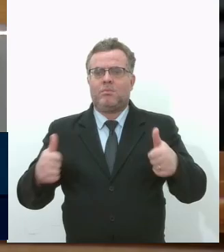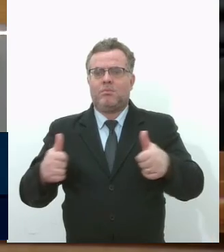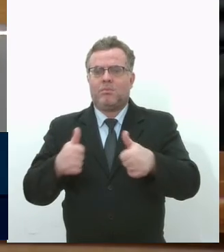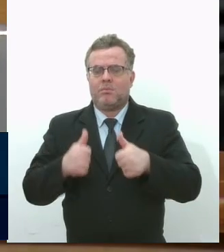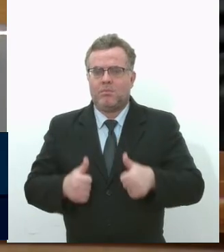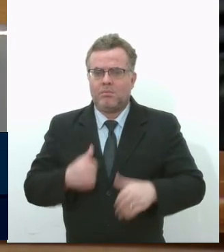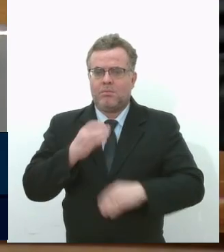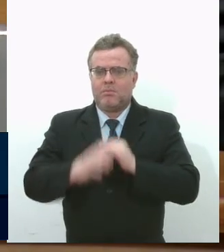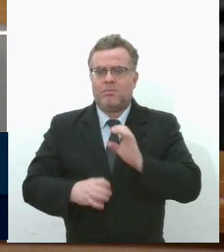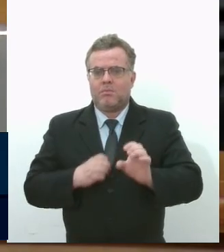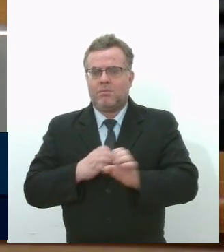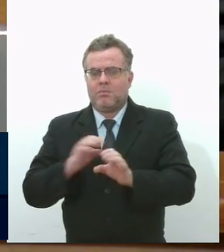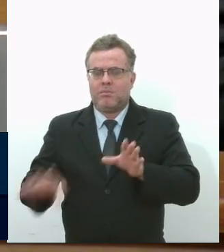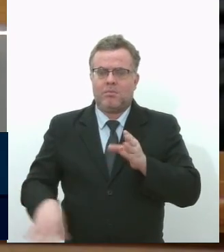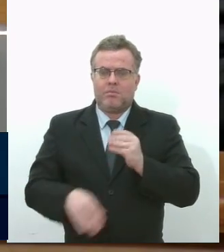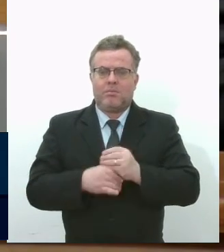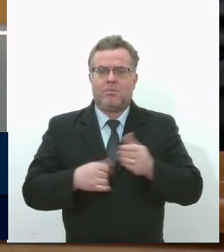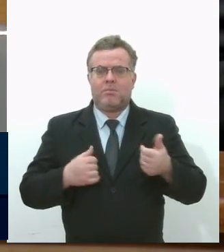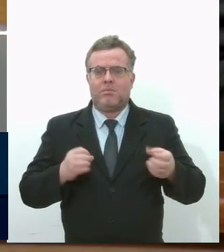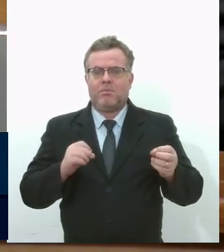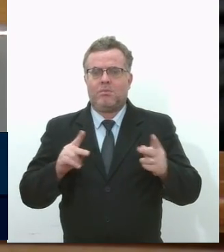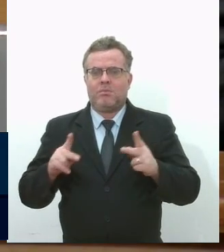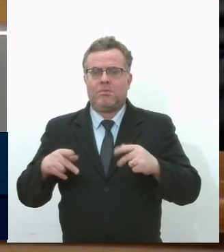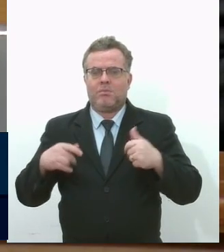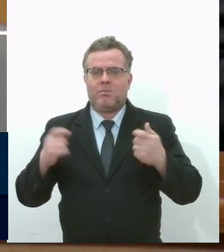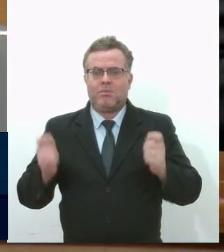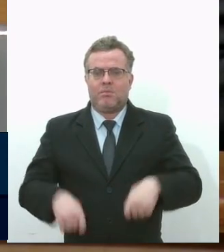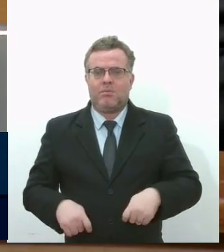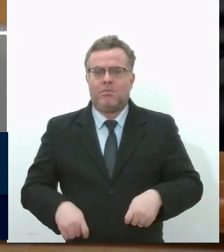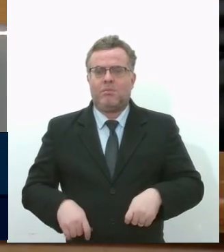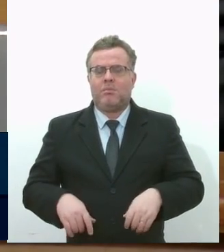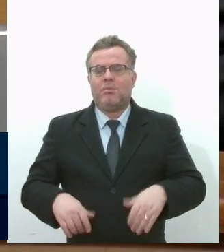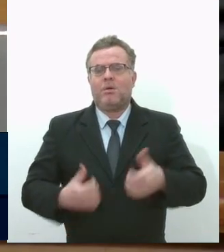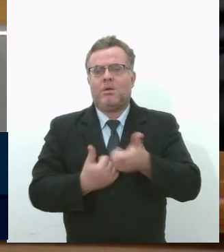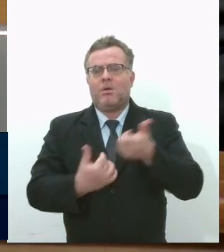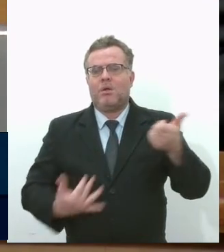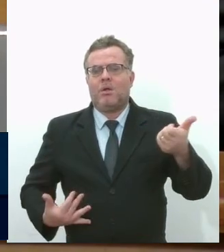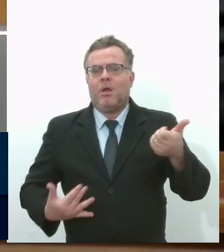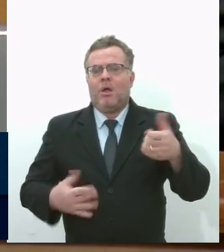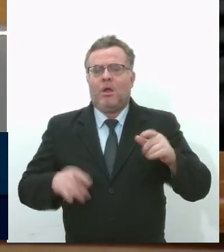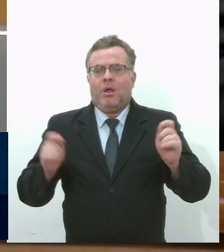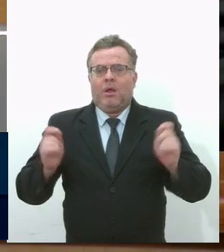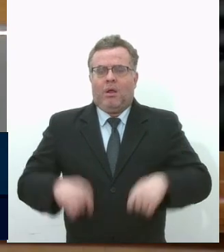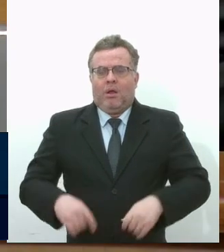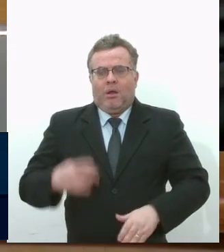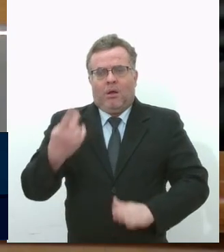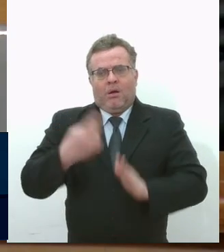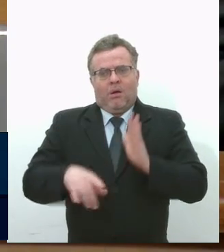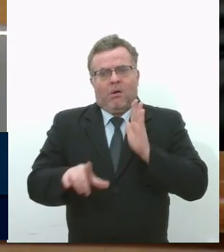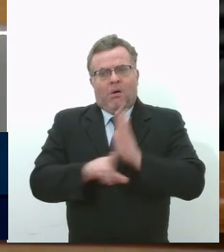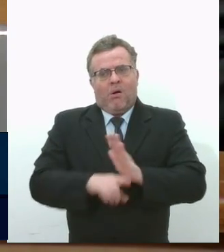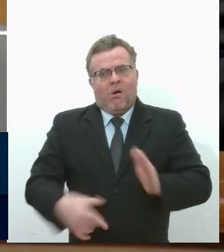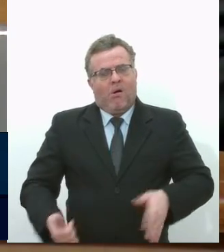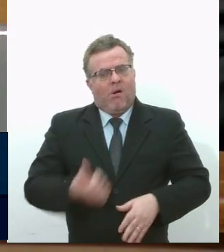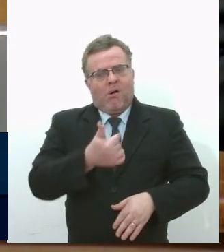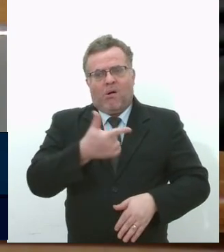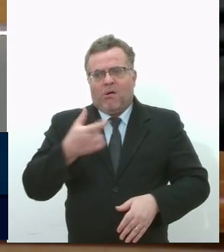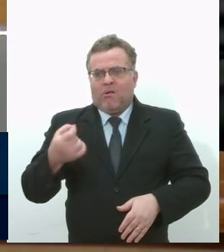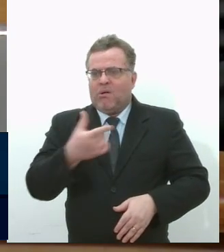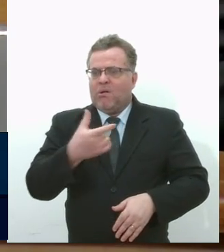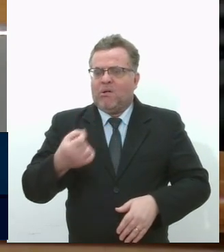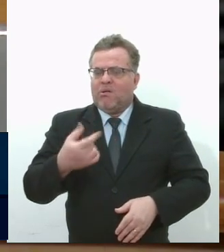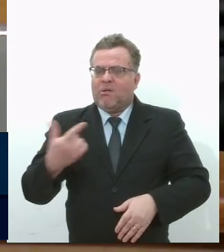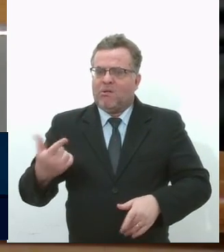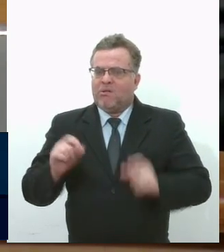LDO, para a Secretaria da Mesa, ok? Então, projeto de lei ordinária número 120/2022, do Poder Executivo, em